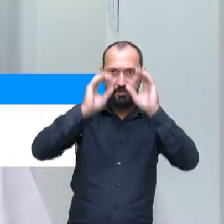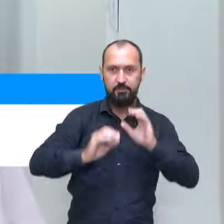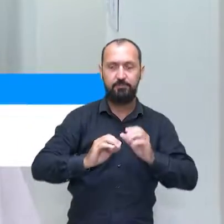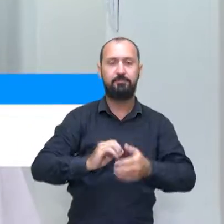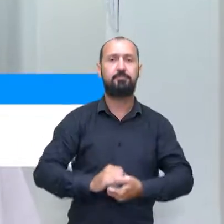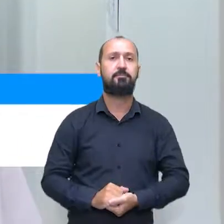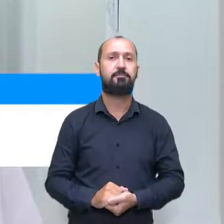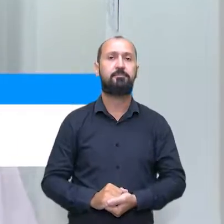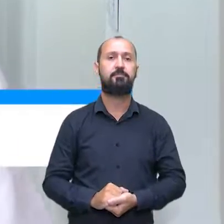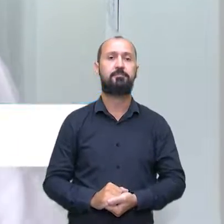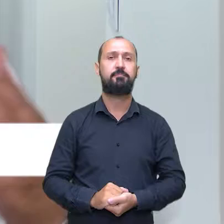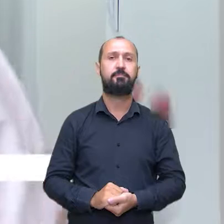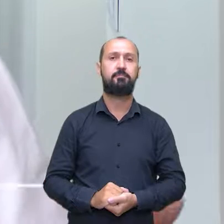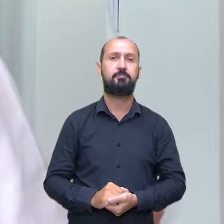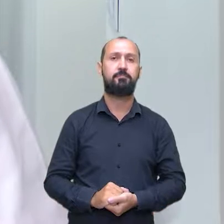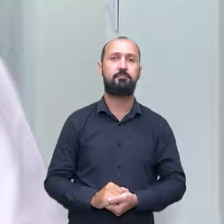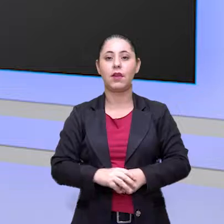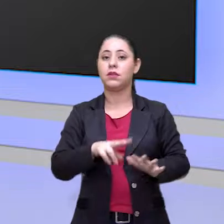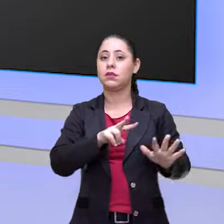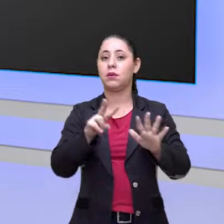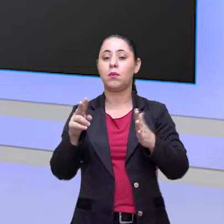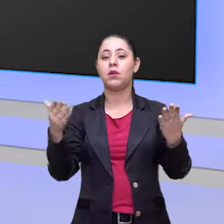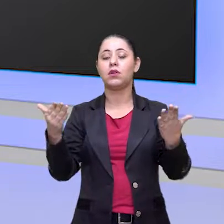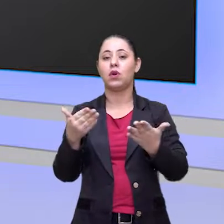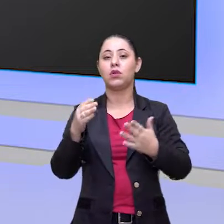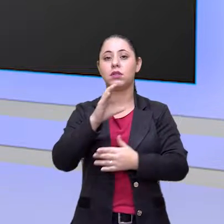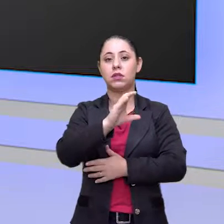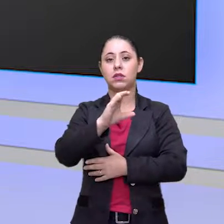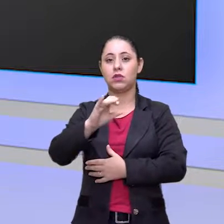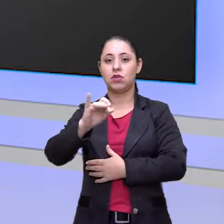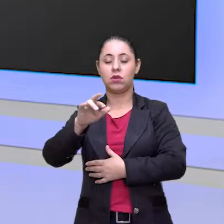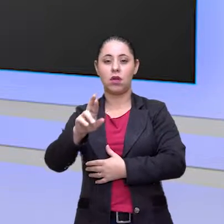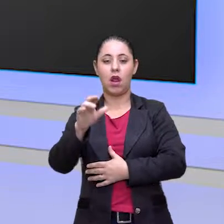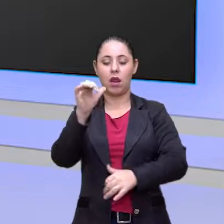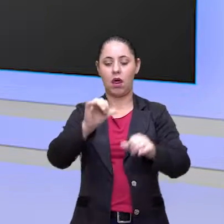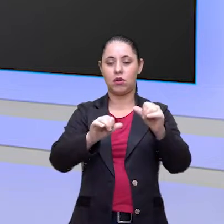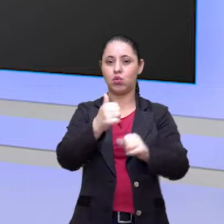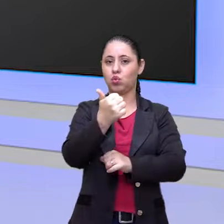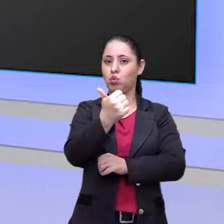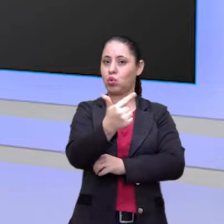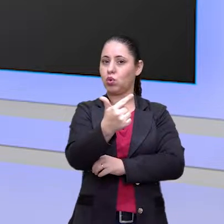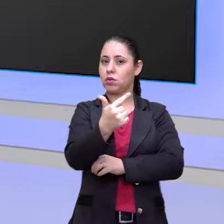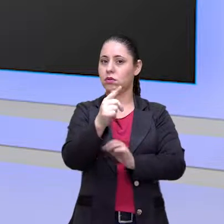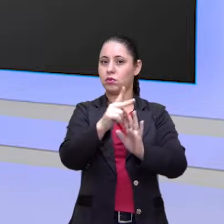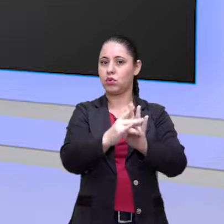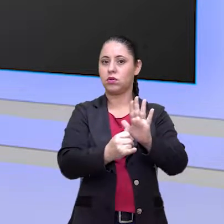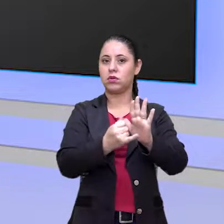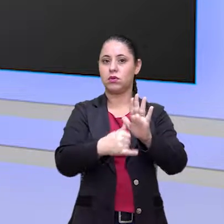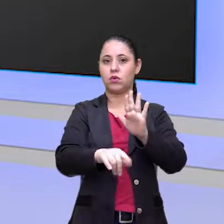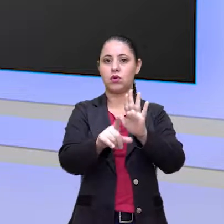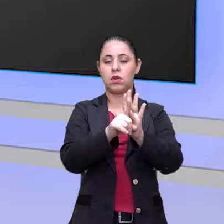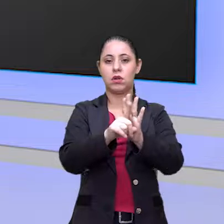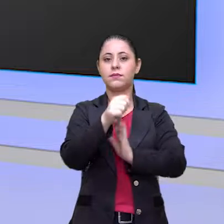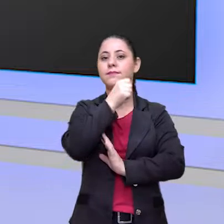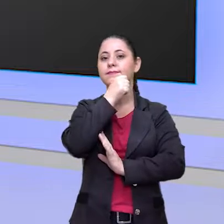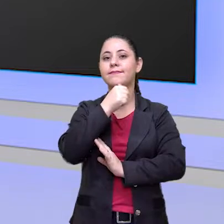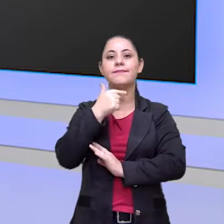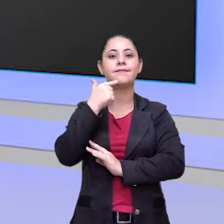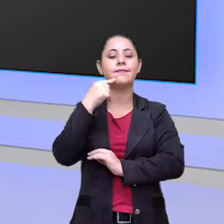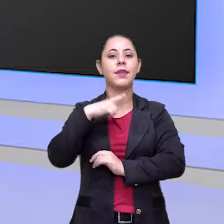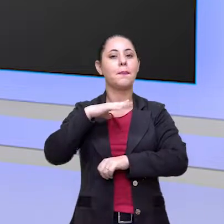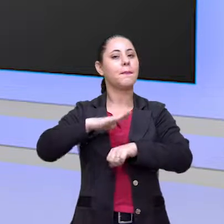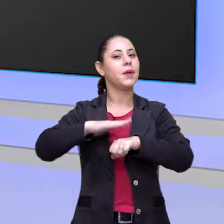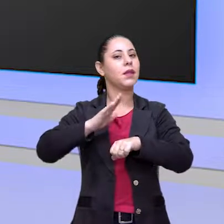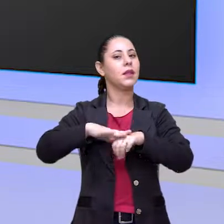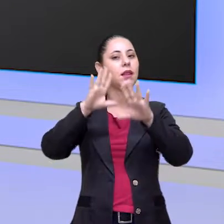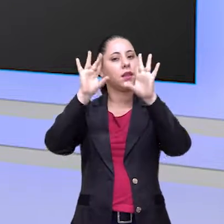cristãos, no nosso caso, mas seja como cidadãos. Esta semana, a CCJR analisou 12 projetos de lei. Ana